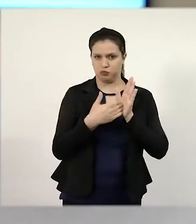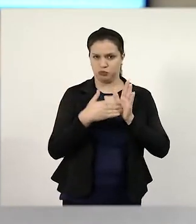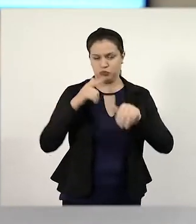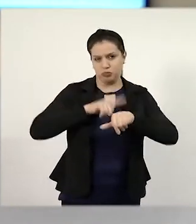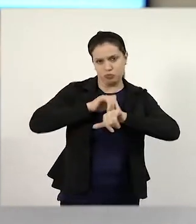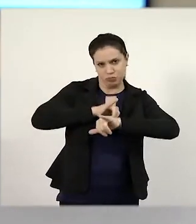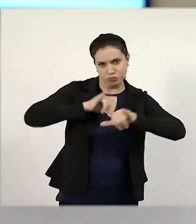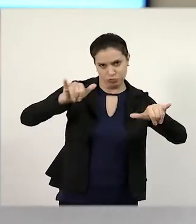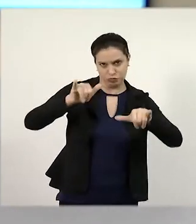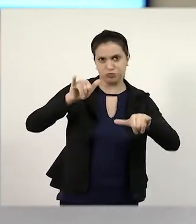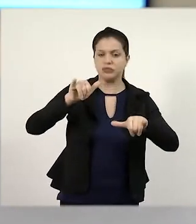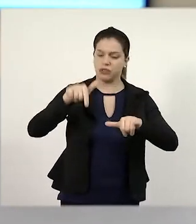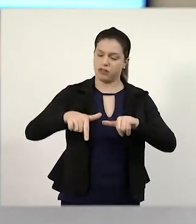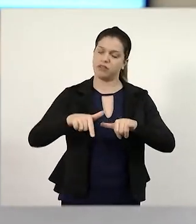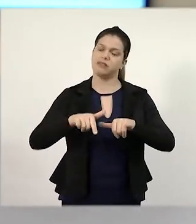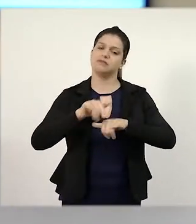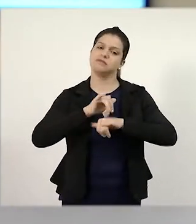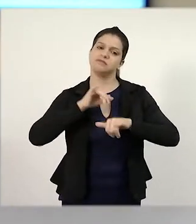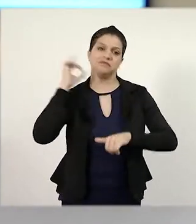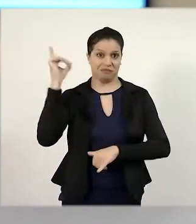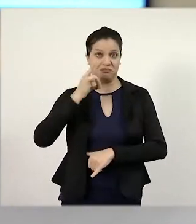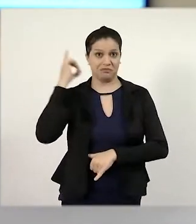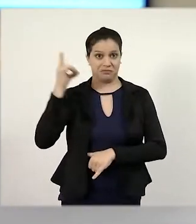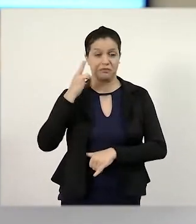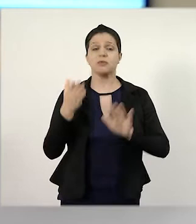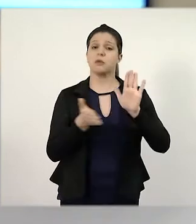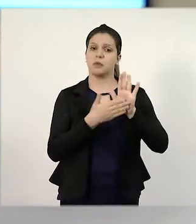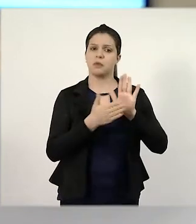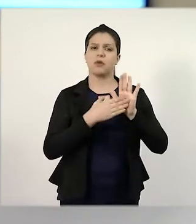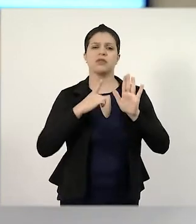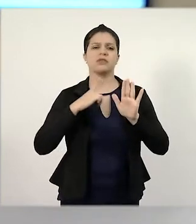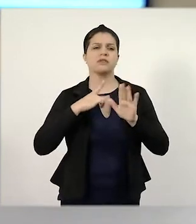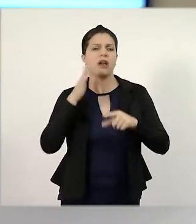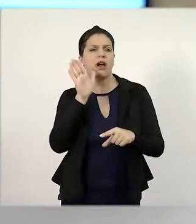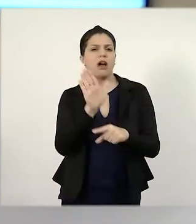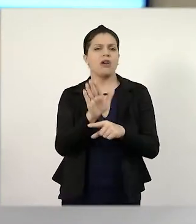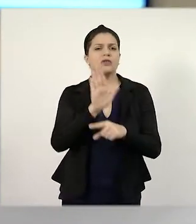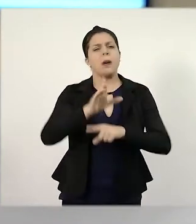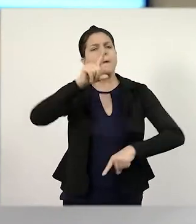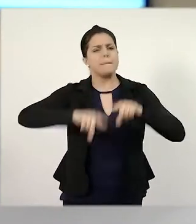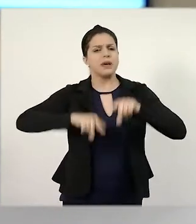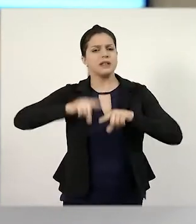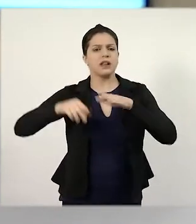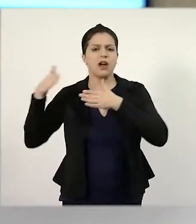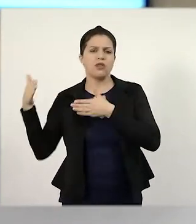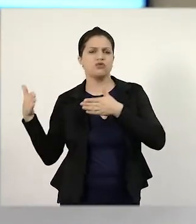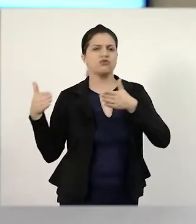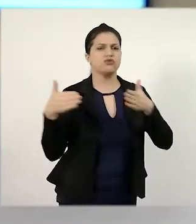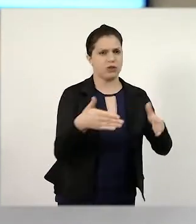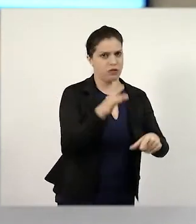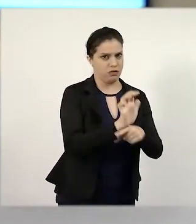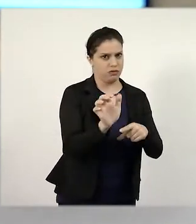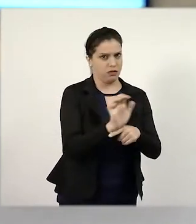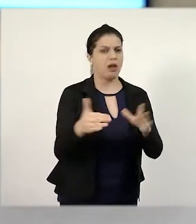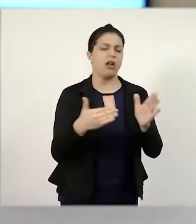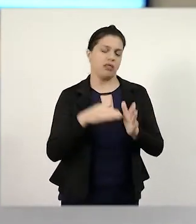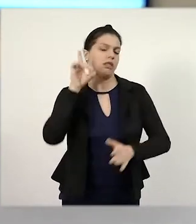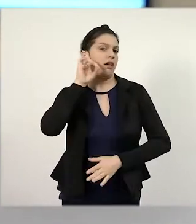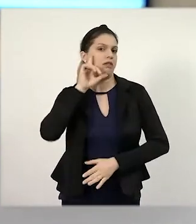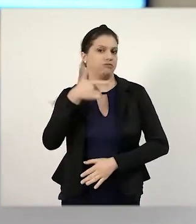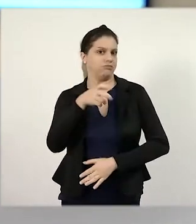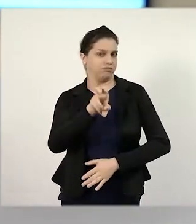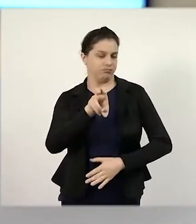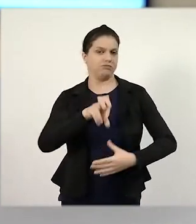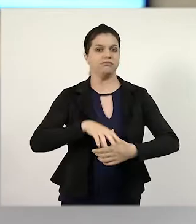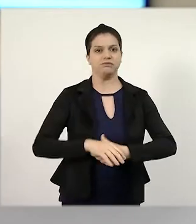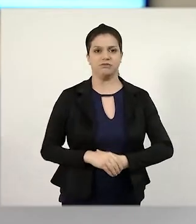bloco do Jornal Parlamentar, proposta quer possibilitar o pagamento de produtos que chegam ao Estado em até